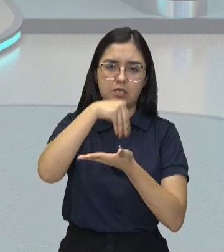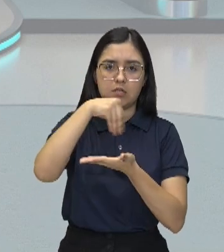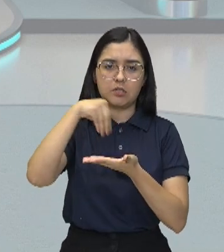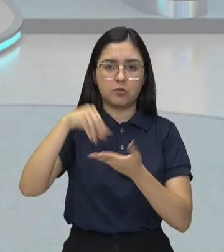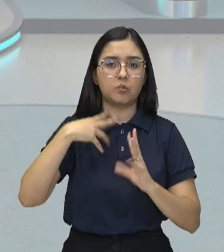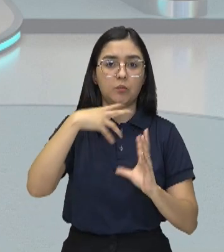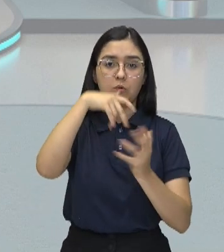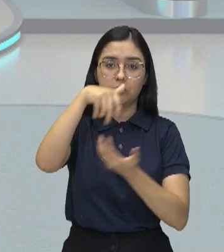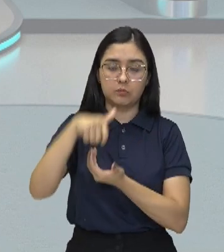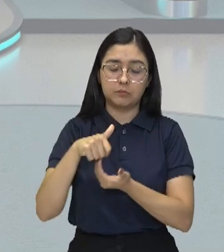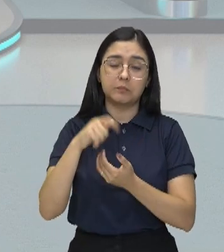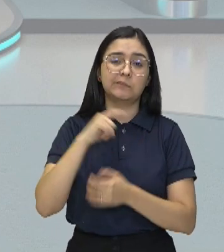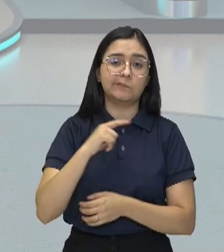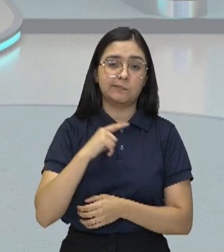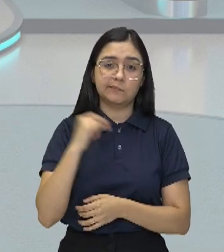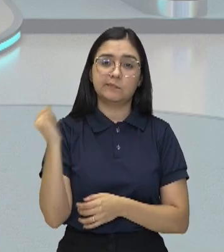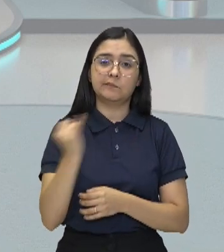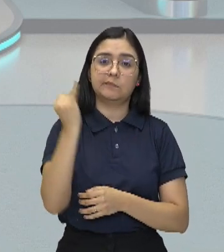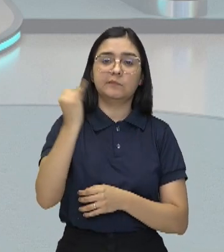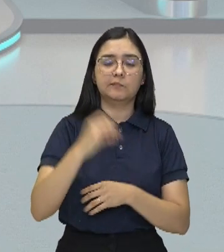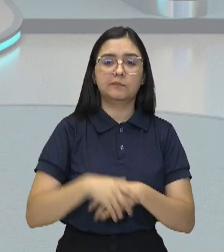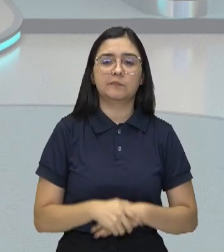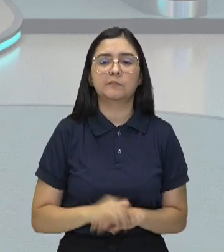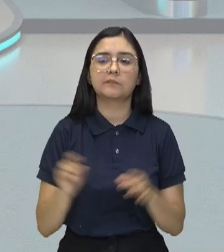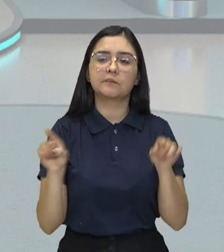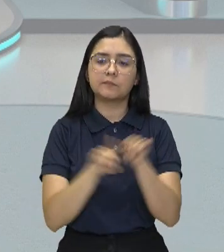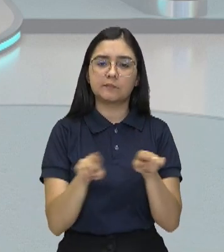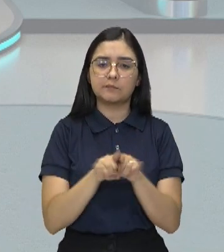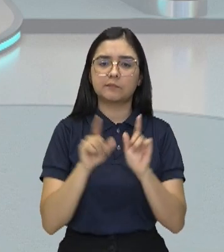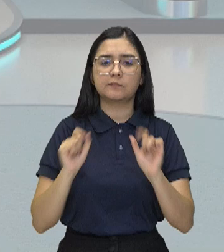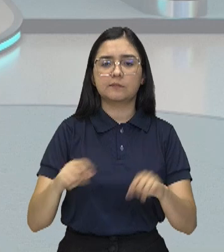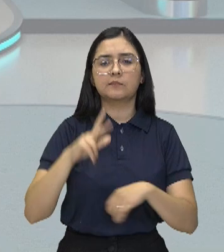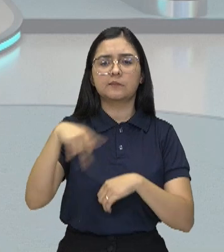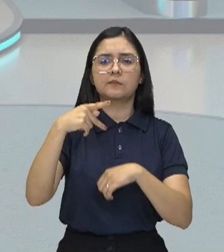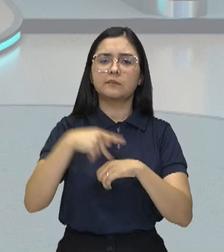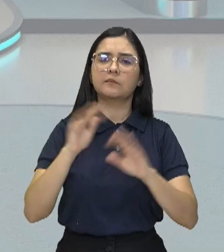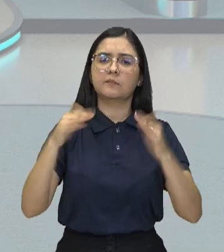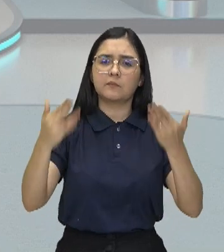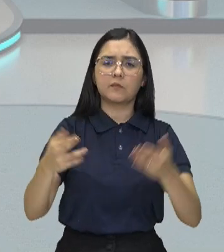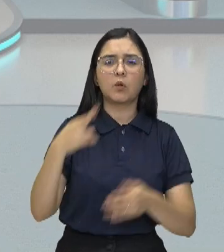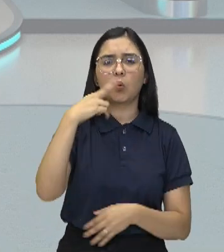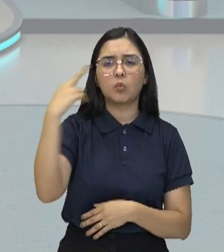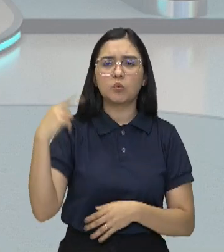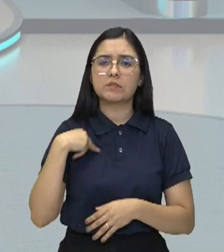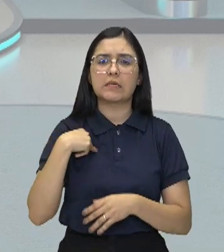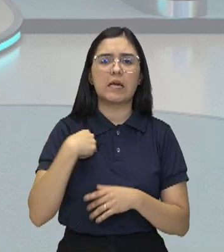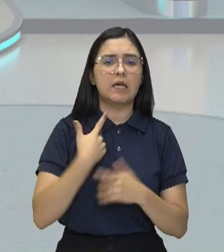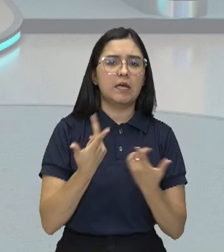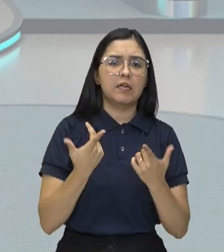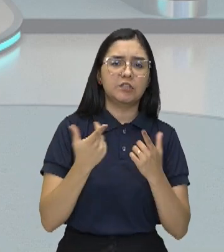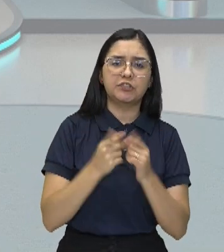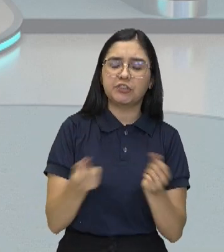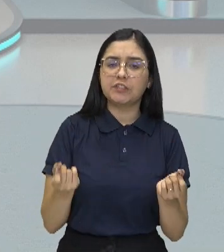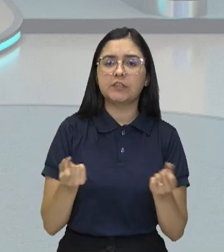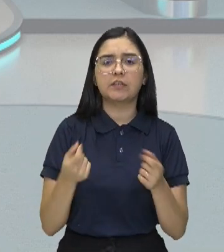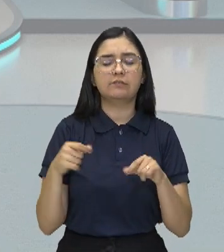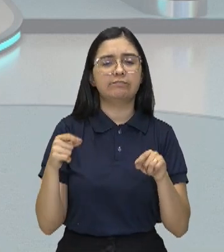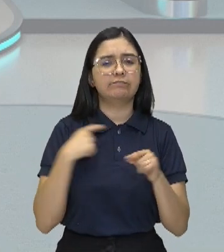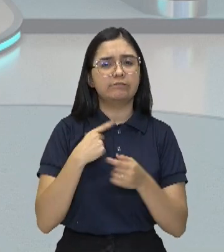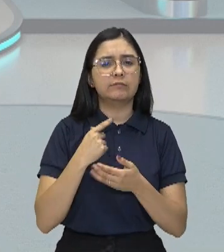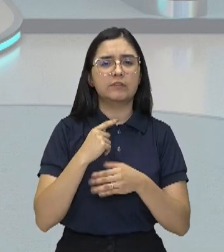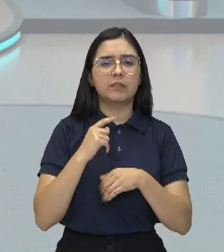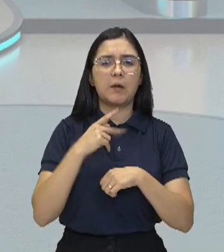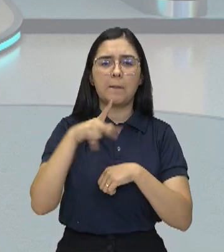mundo inteiro, né? Então muitos países investem bastante, como a Rússia, China, países do